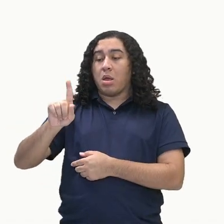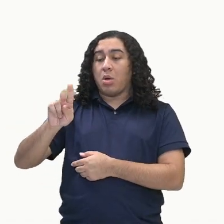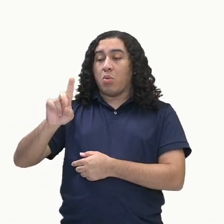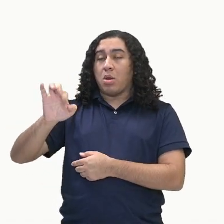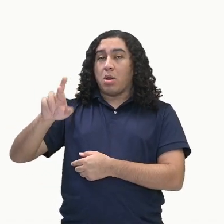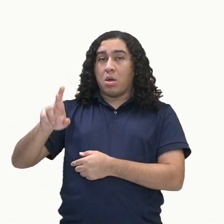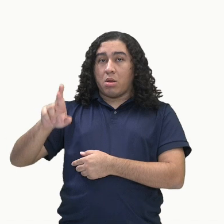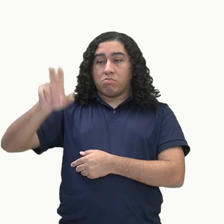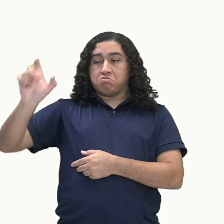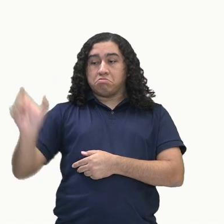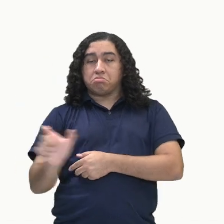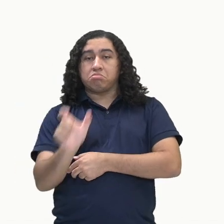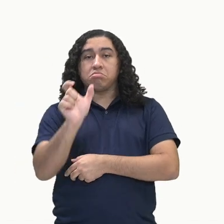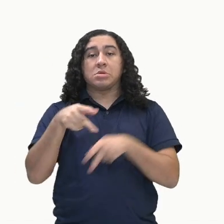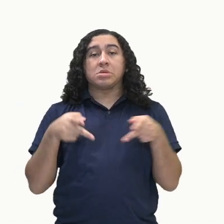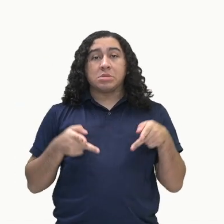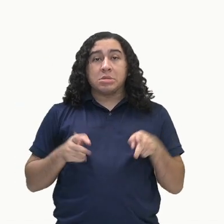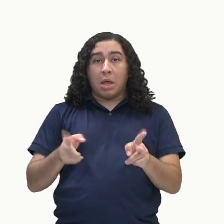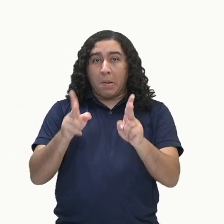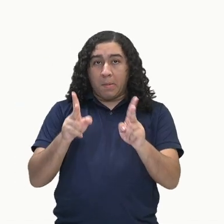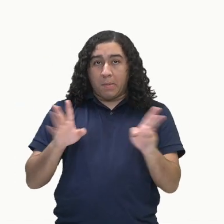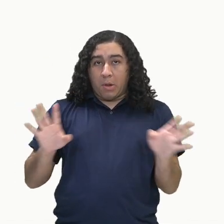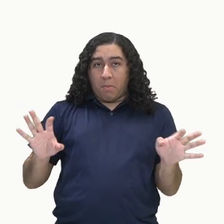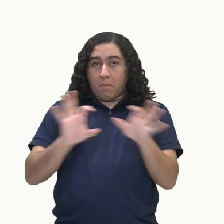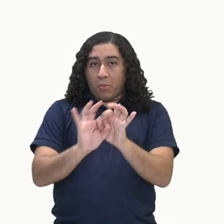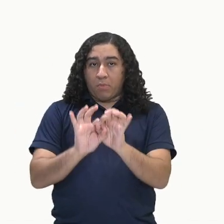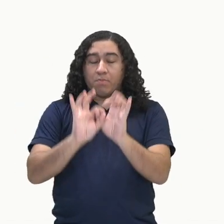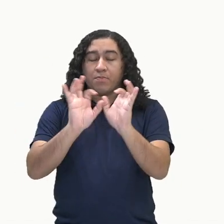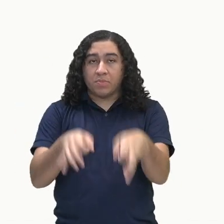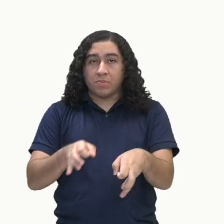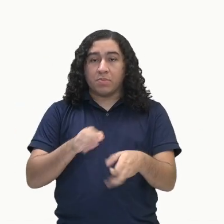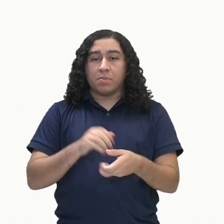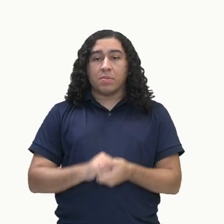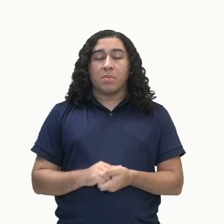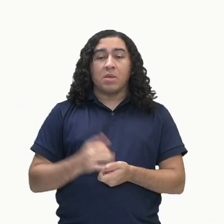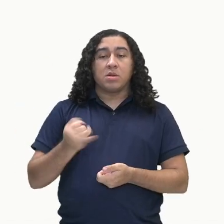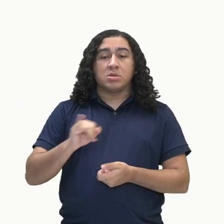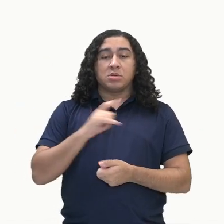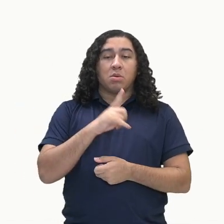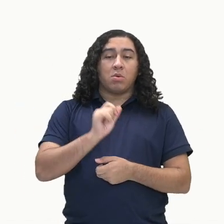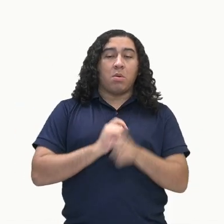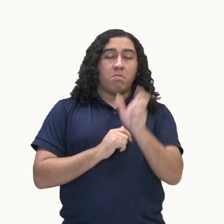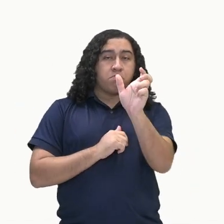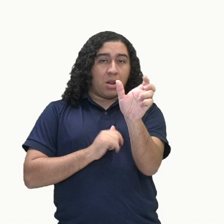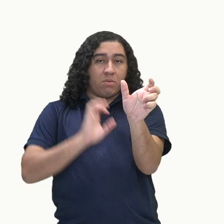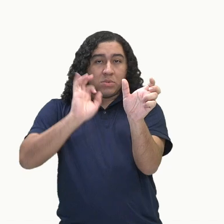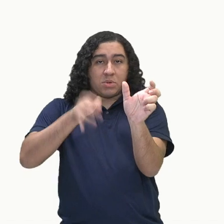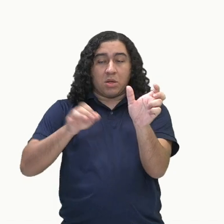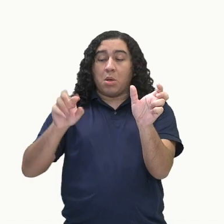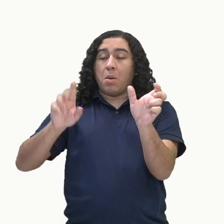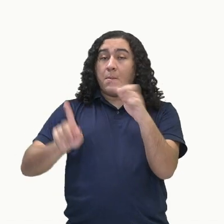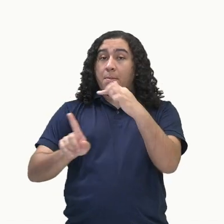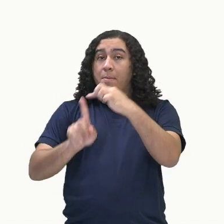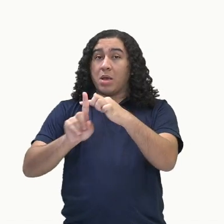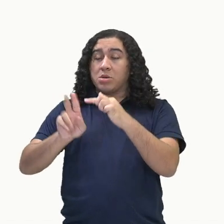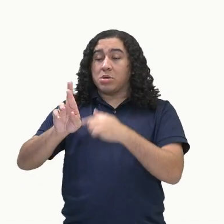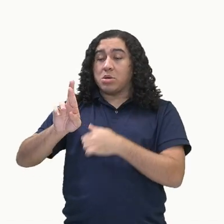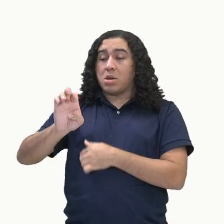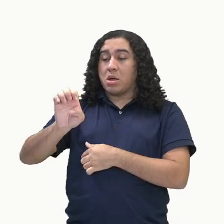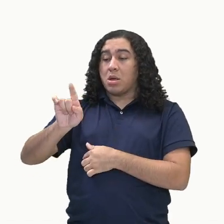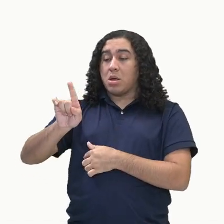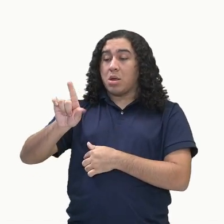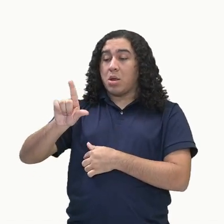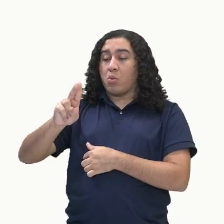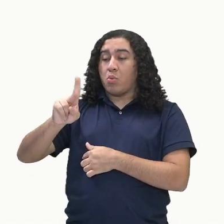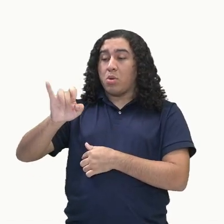que você ouvir essa palavra, significa que possui todos os lados e todos os